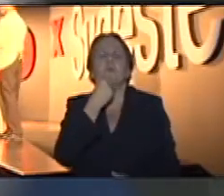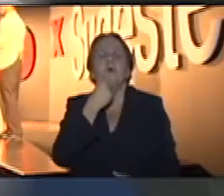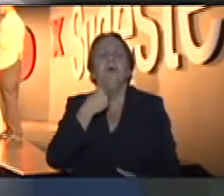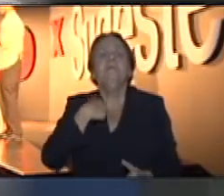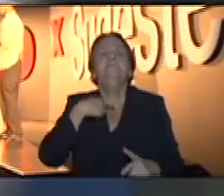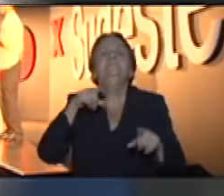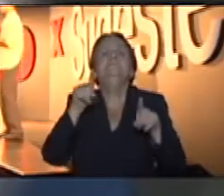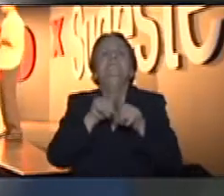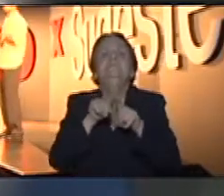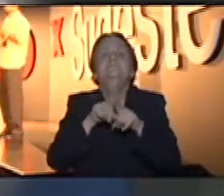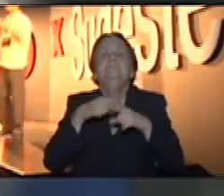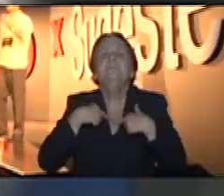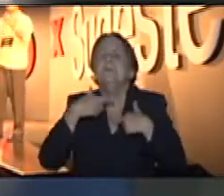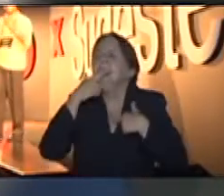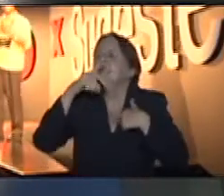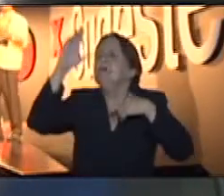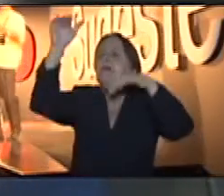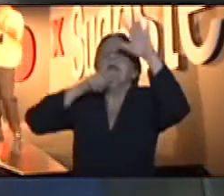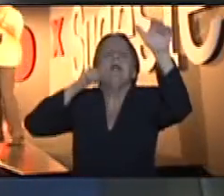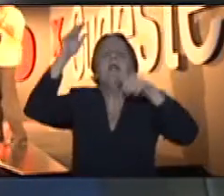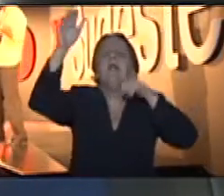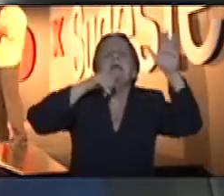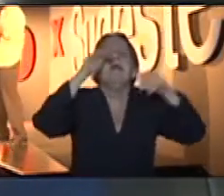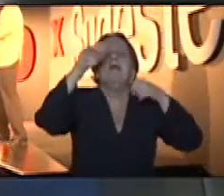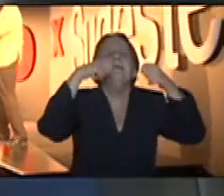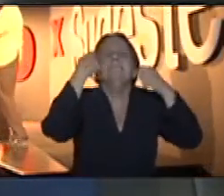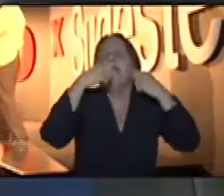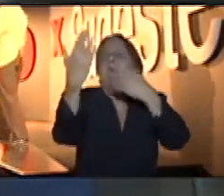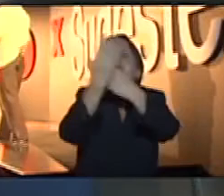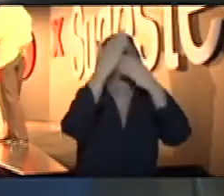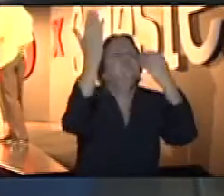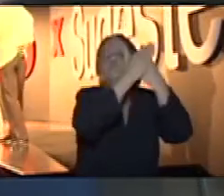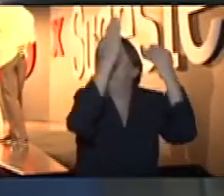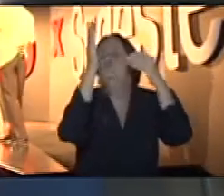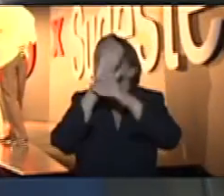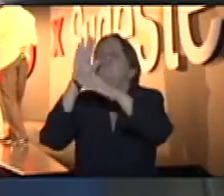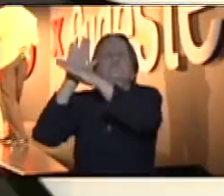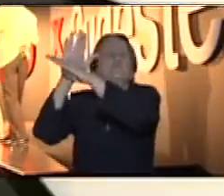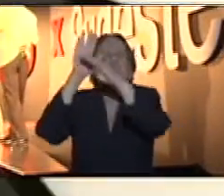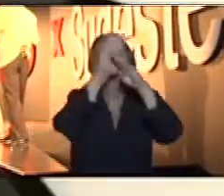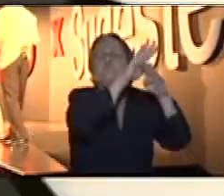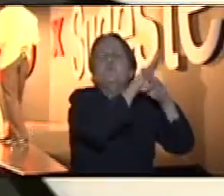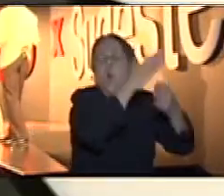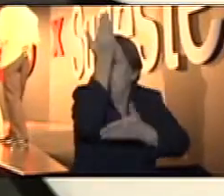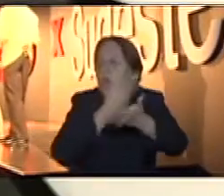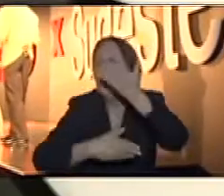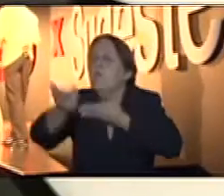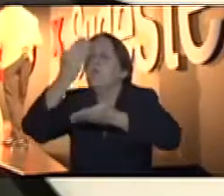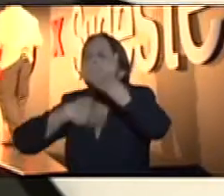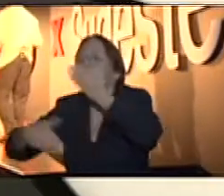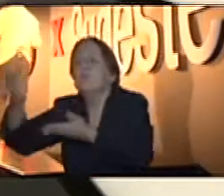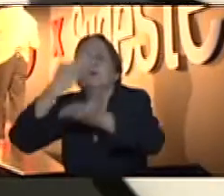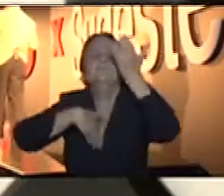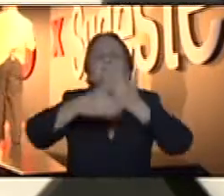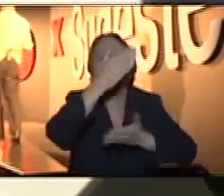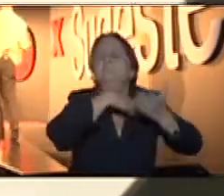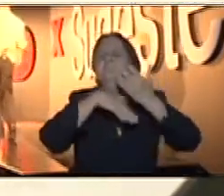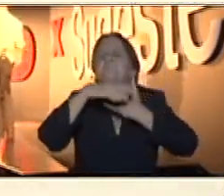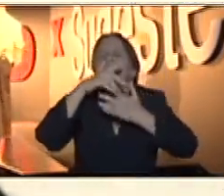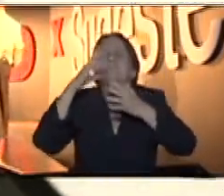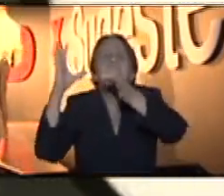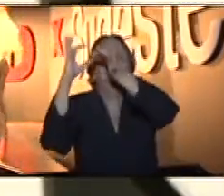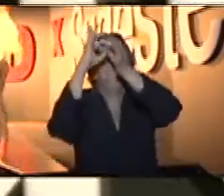conclamamos e convocamos redes de ajuda de cooperação de cooperação de ajuda essas redes